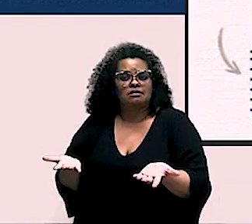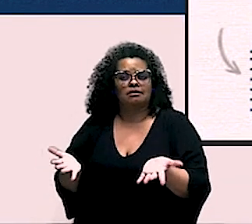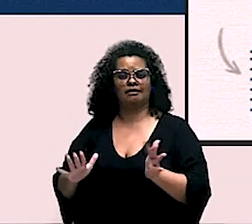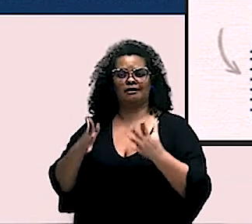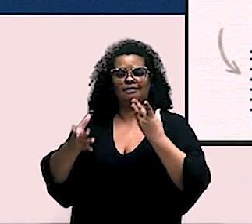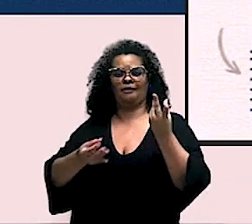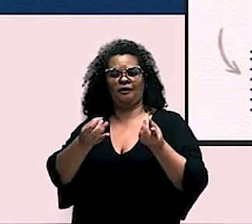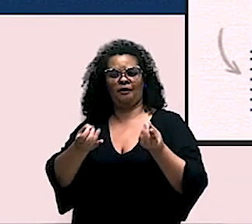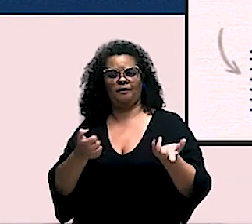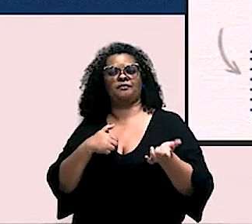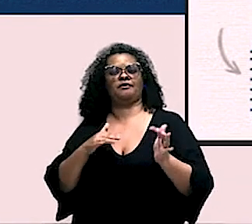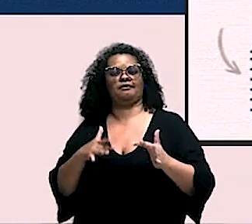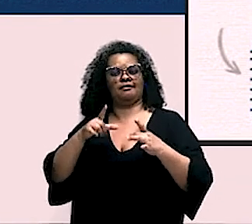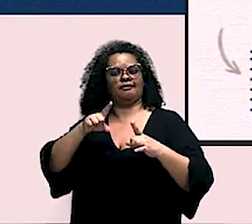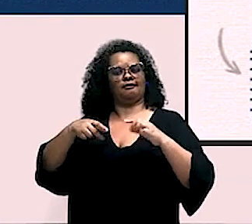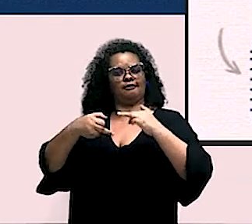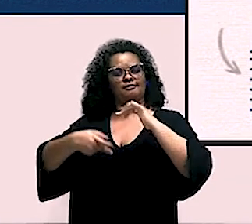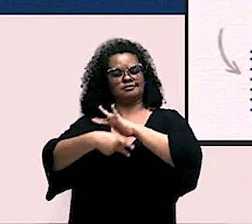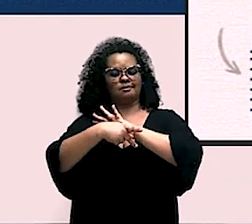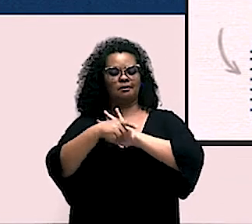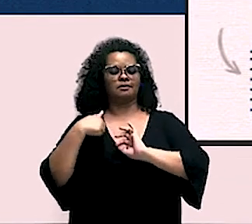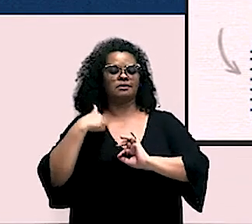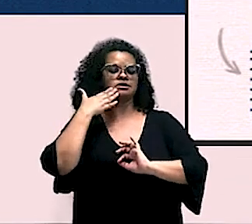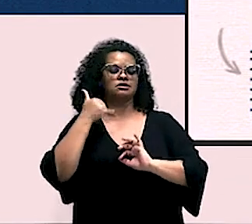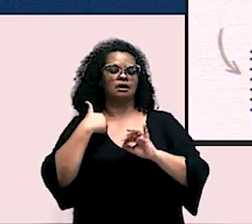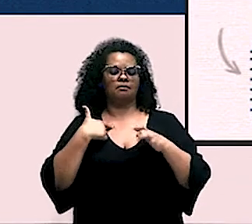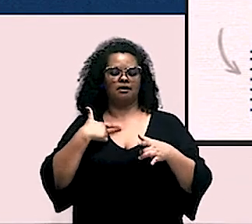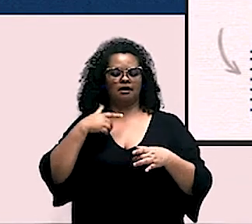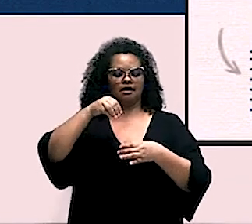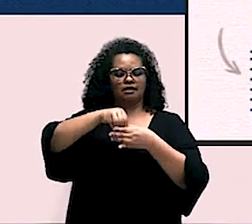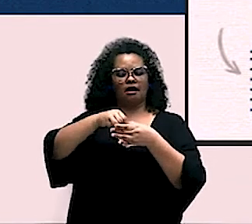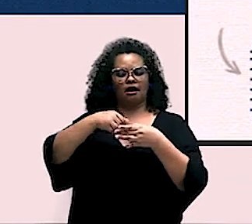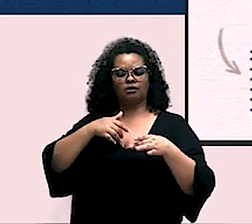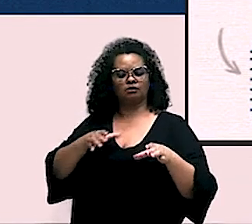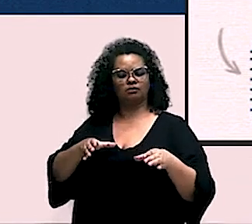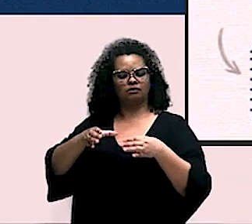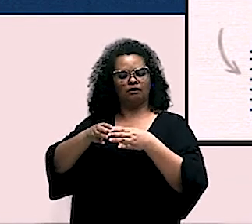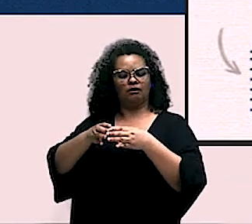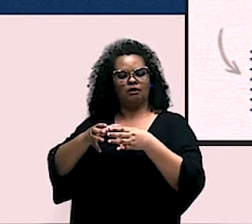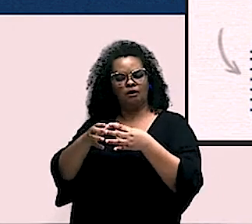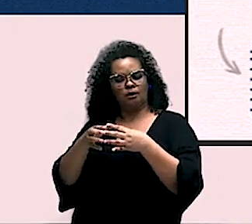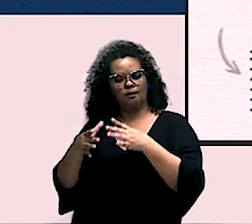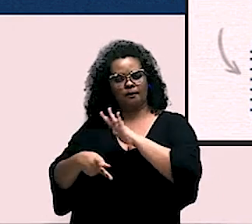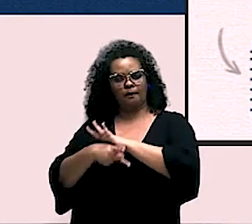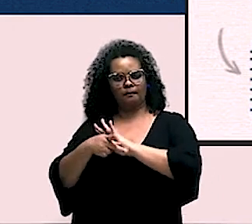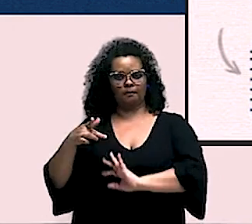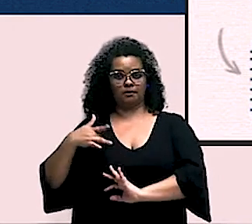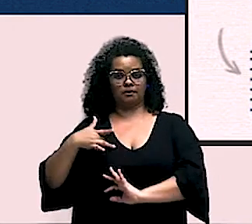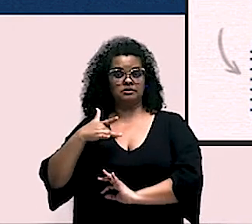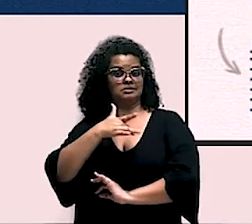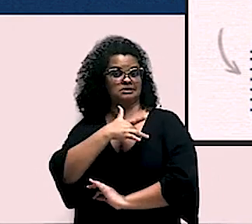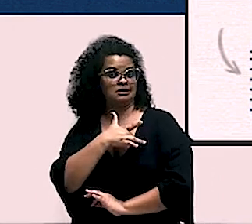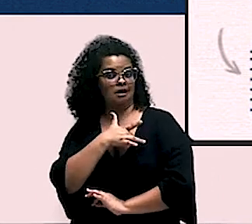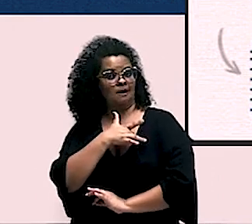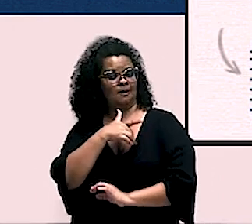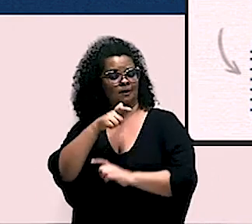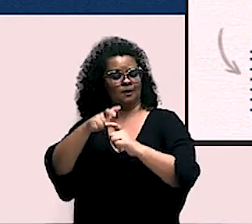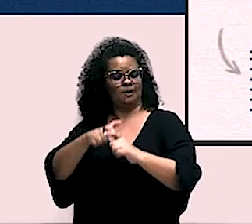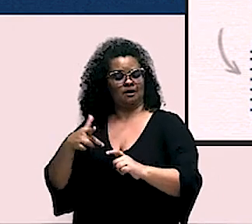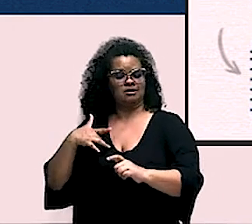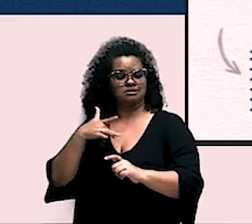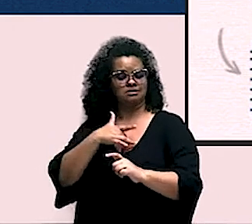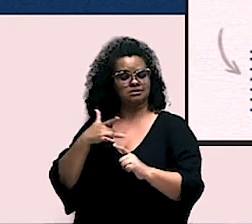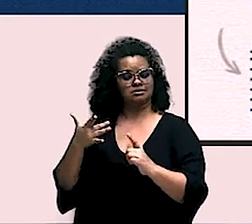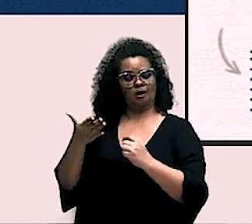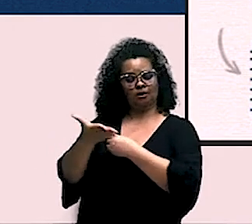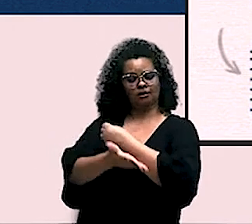protocolos locais de encaminhamento dentro da própria rede municipal, entre as unidades de saúde, ou entre a unidade de saúde municipal e unidades de média e alta complexidade,